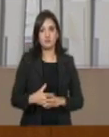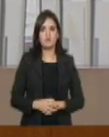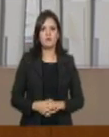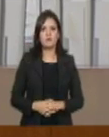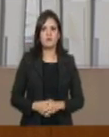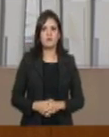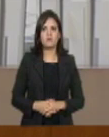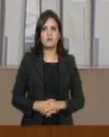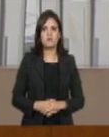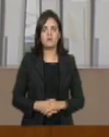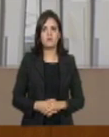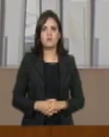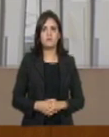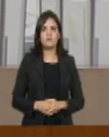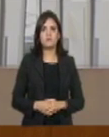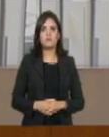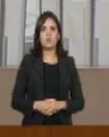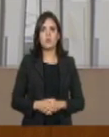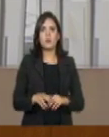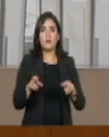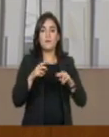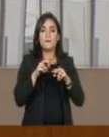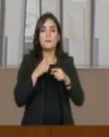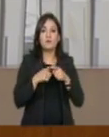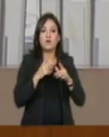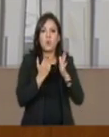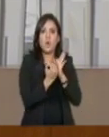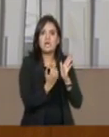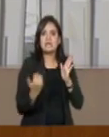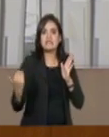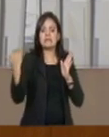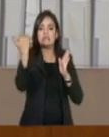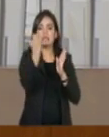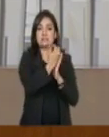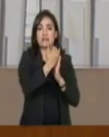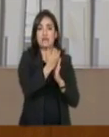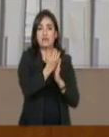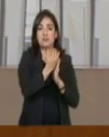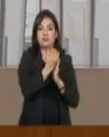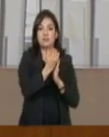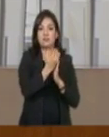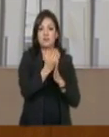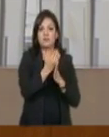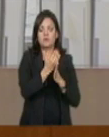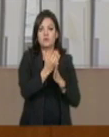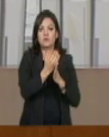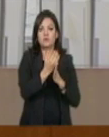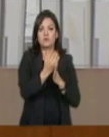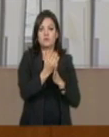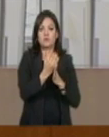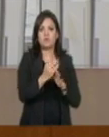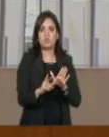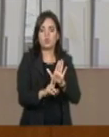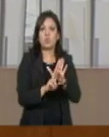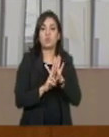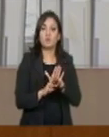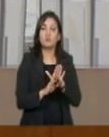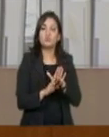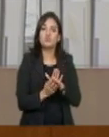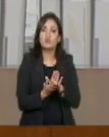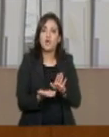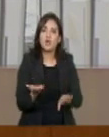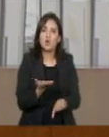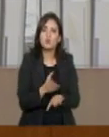e, em razão do excesso de recurso que entendi protelatório, estabeleci o trânsito em julgado e